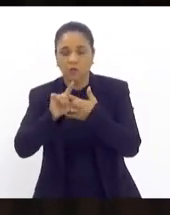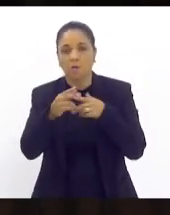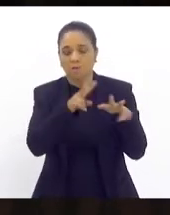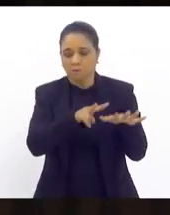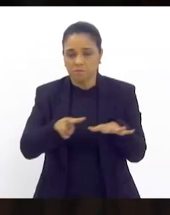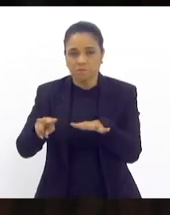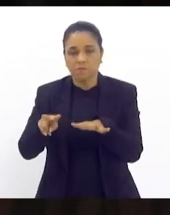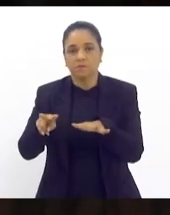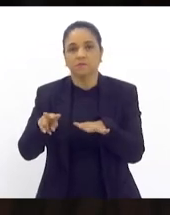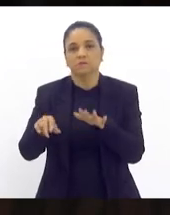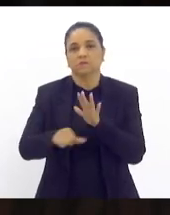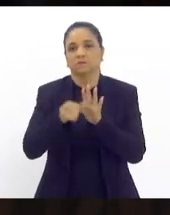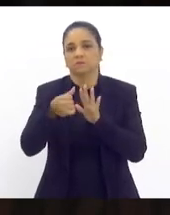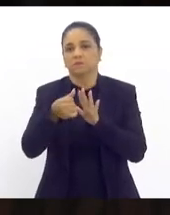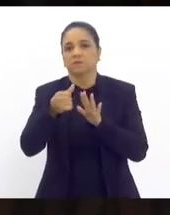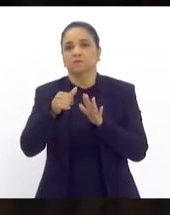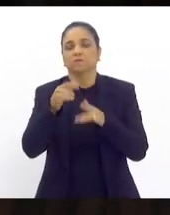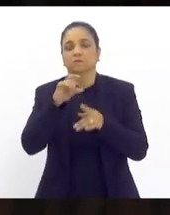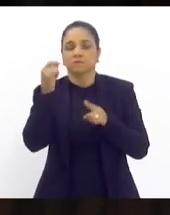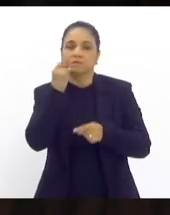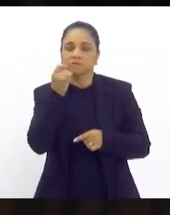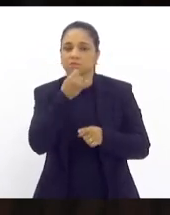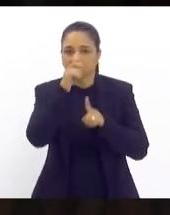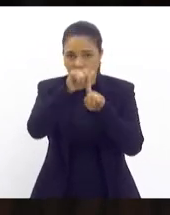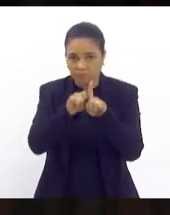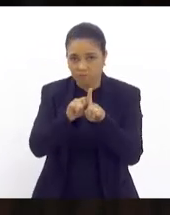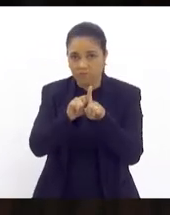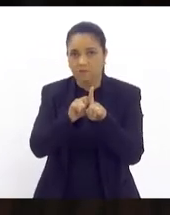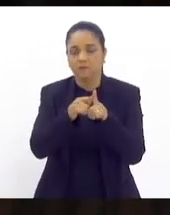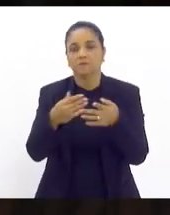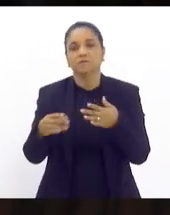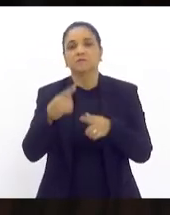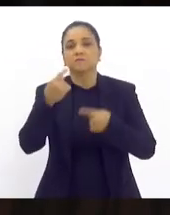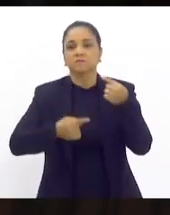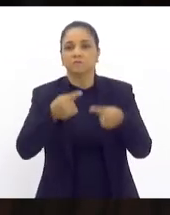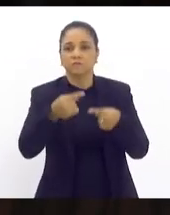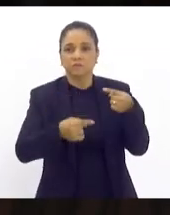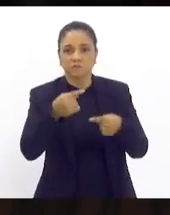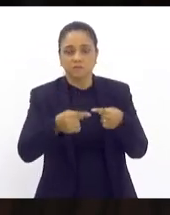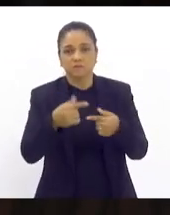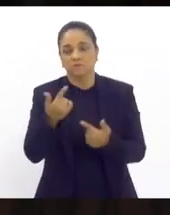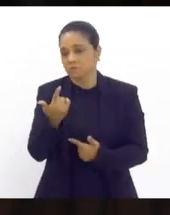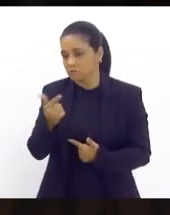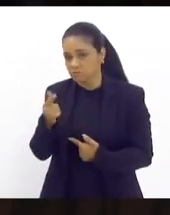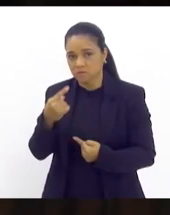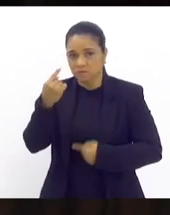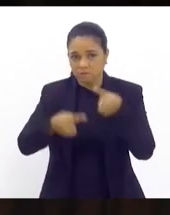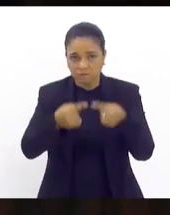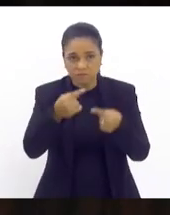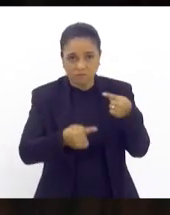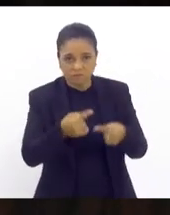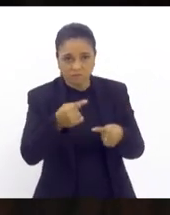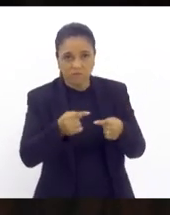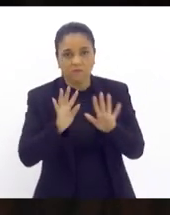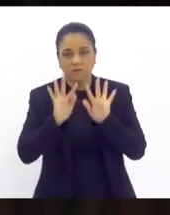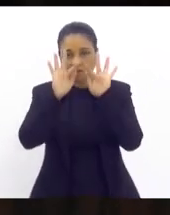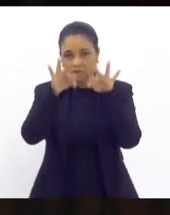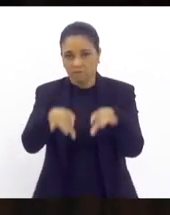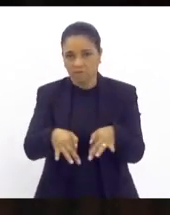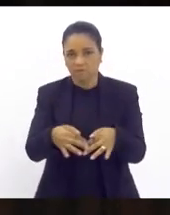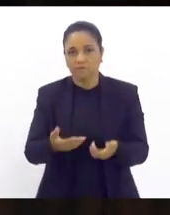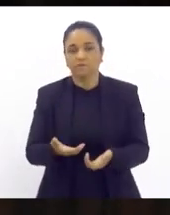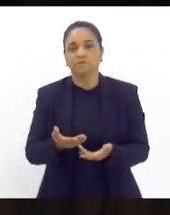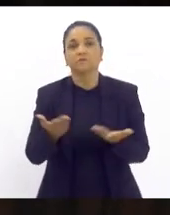do mês de setembro e da outras providências em discussão não havendo Quem Queira discutir encerrar a